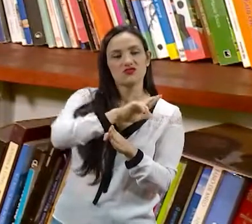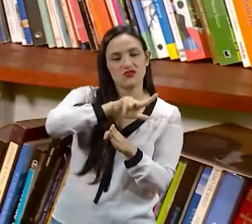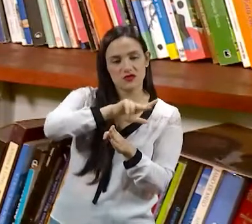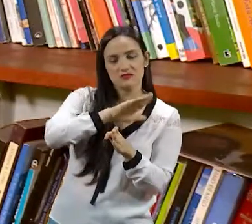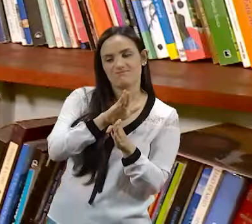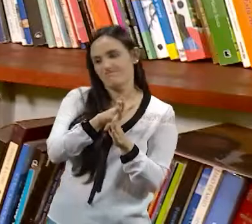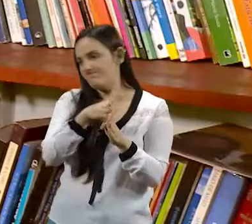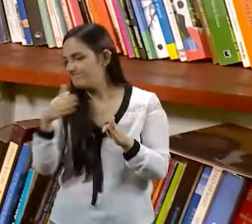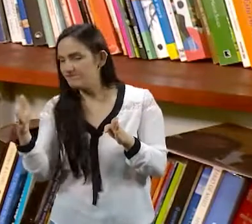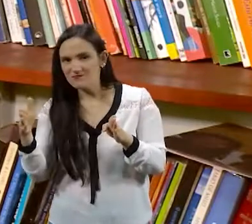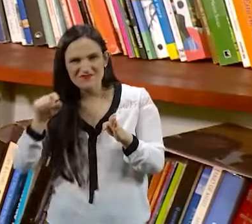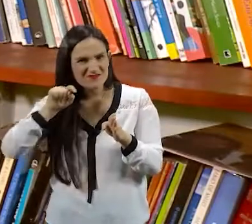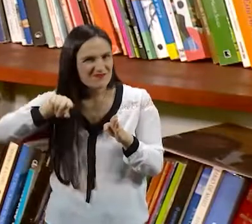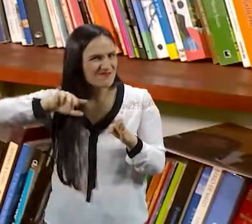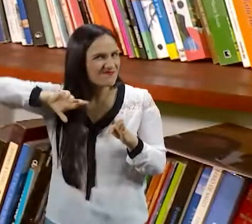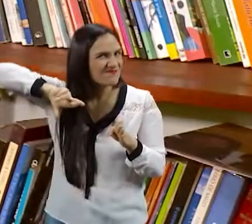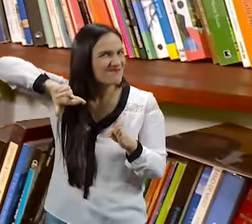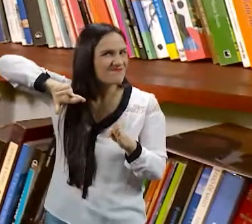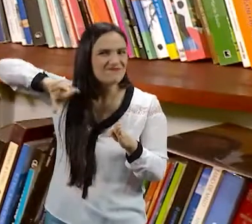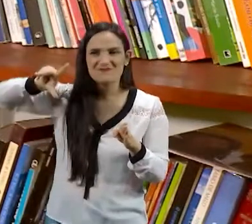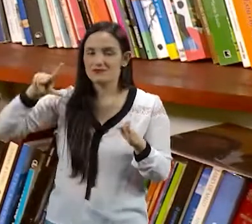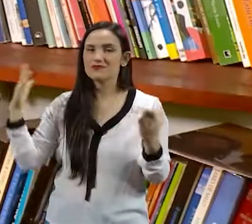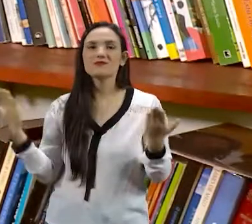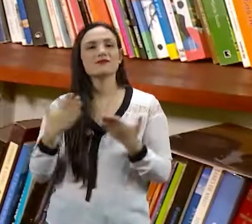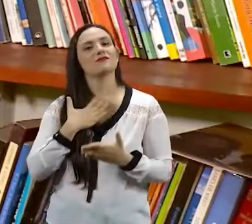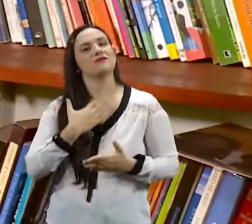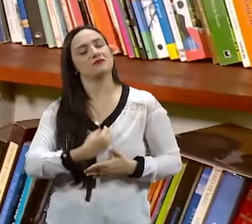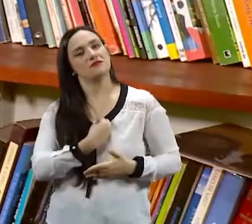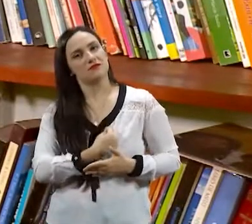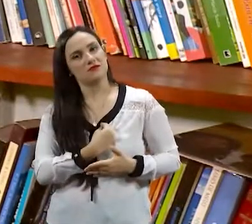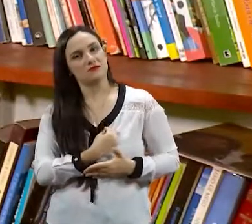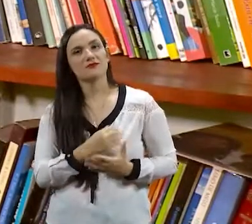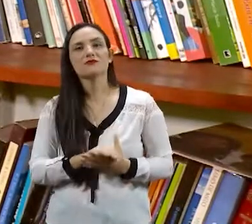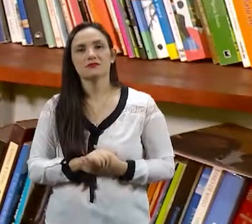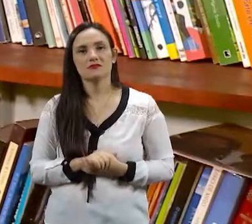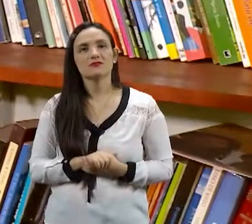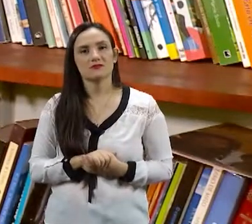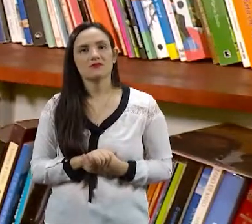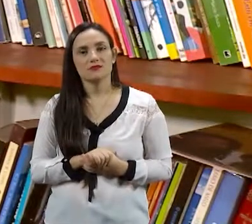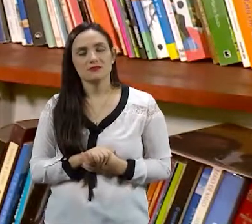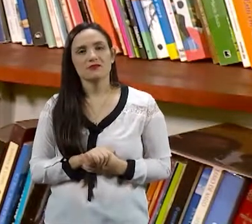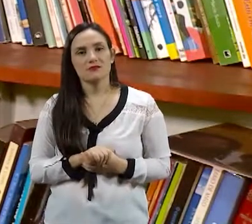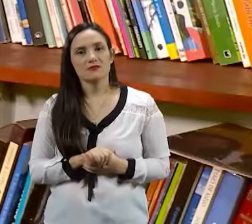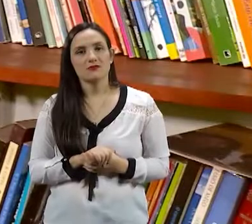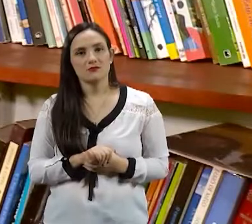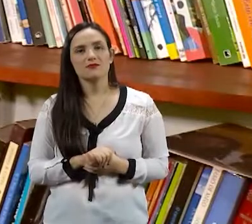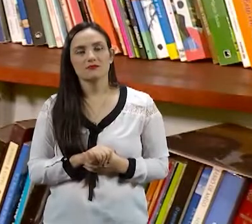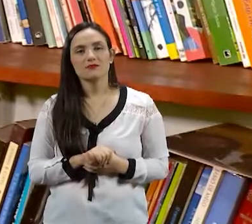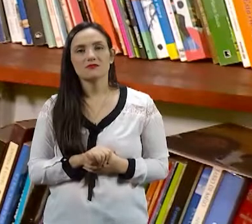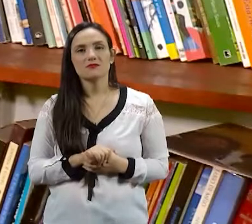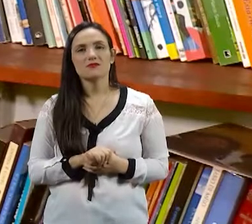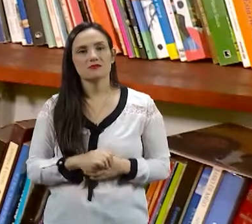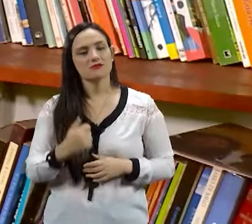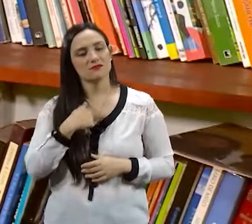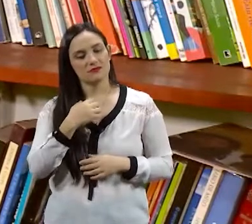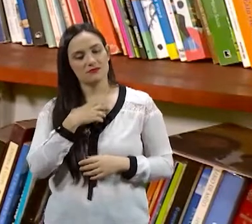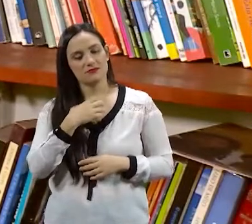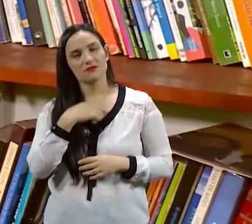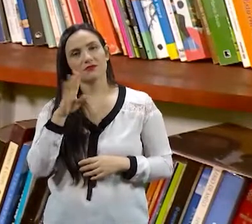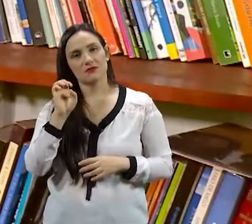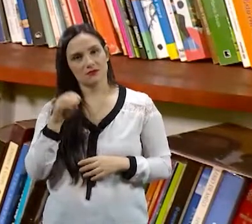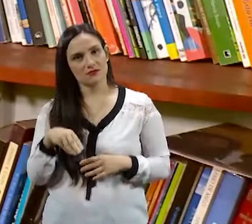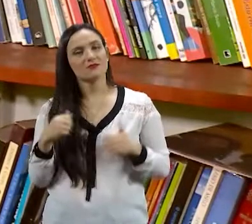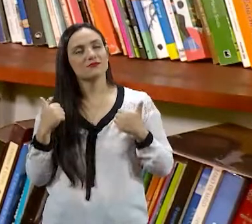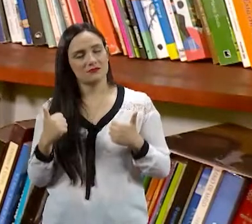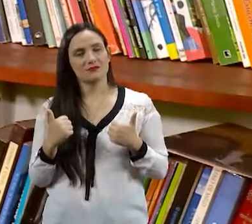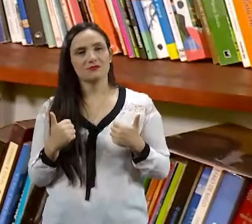um tempo e depois da universidade eu tenho outro tempo, que é o que eu estou vivendo hoje e que estou me